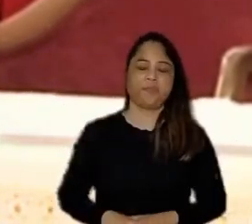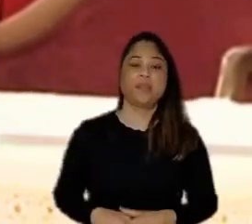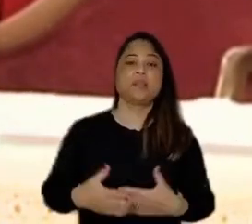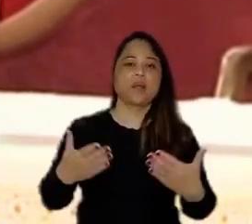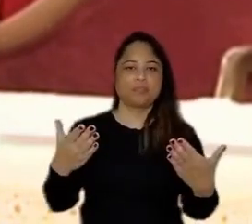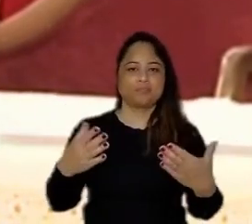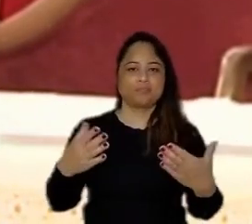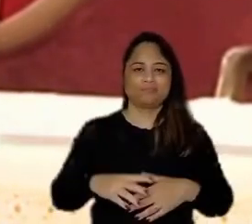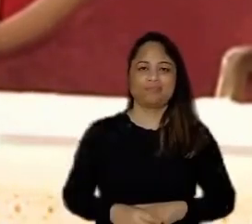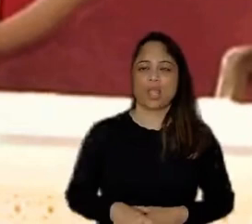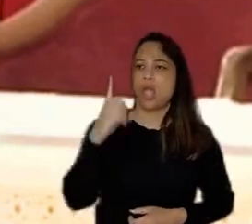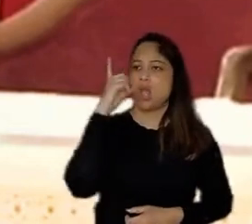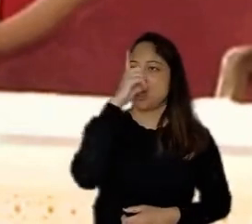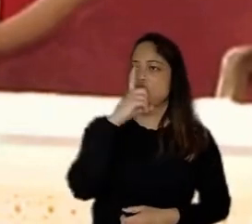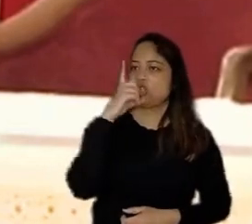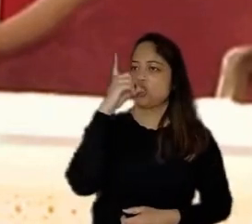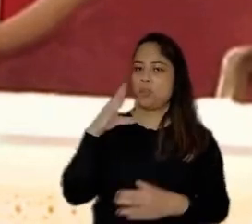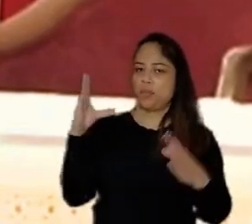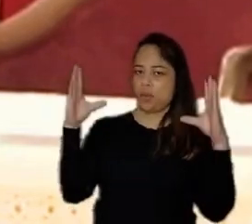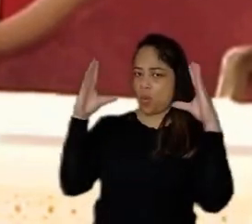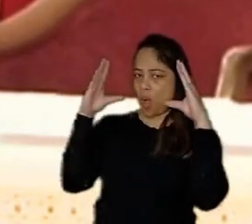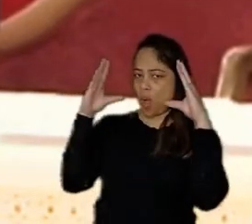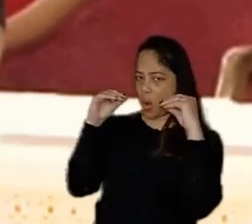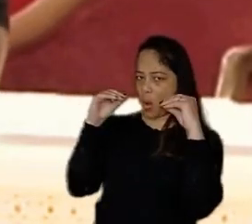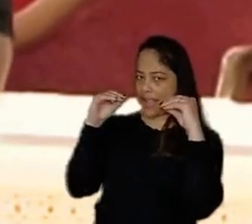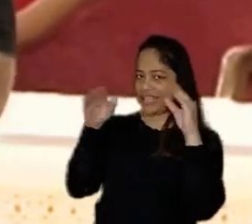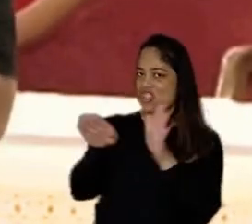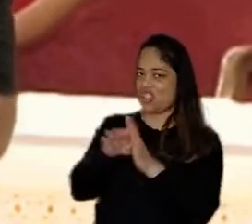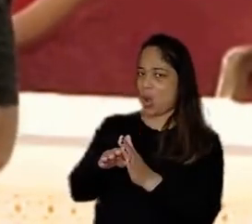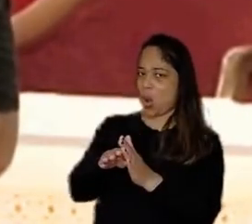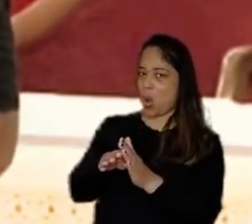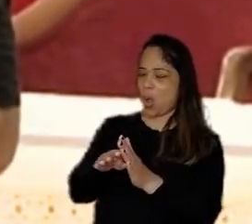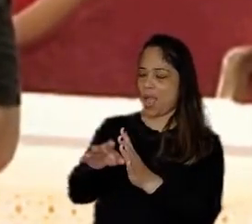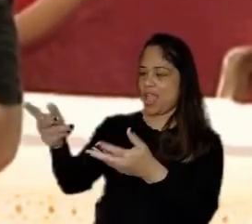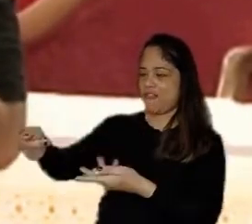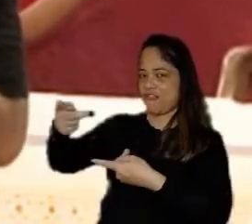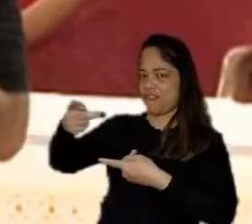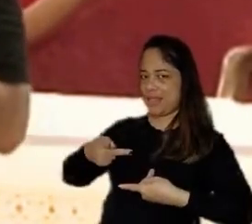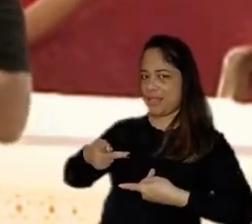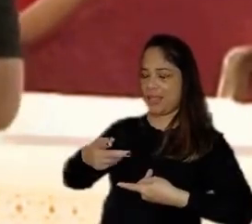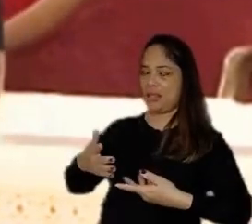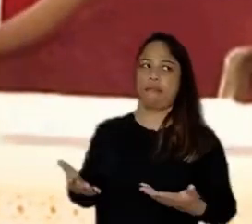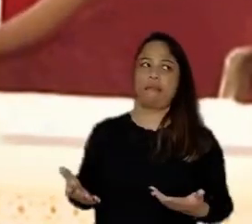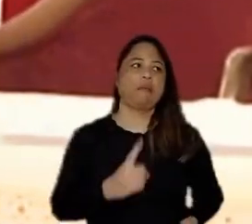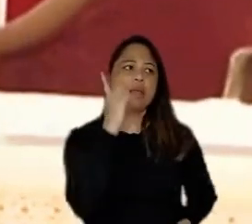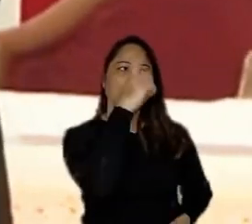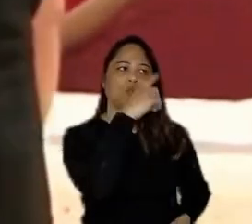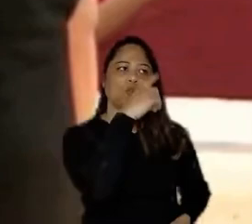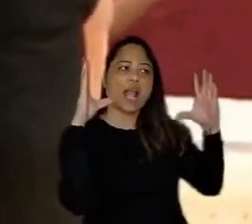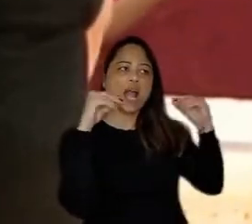domingo à noite. Todo mundo sabe que visita domingo à noite é bomba.